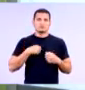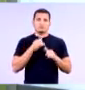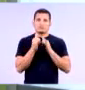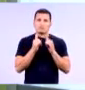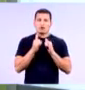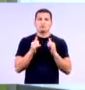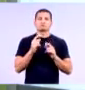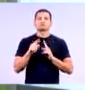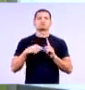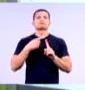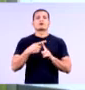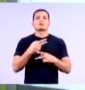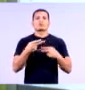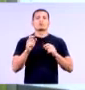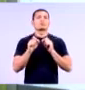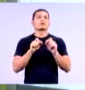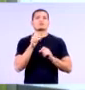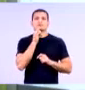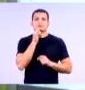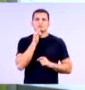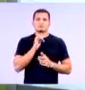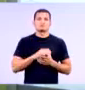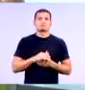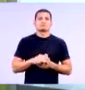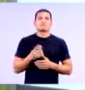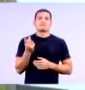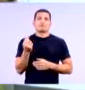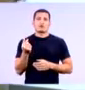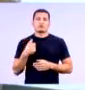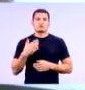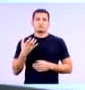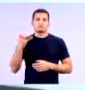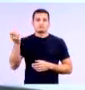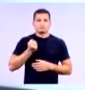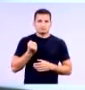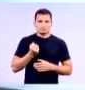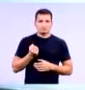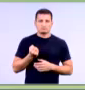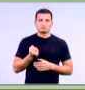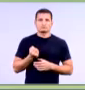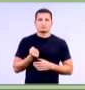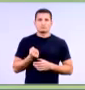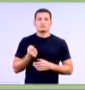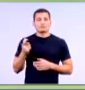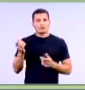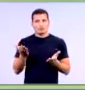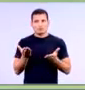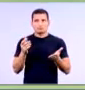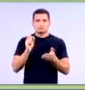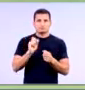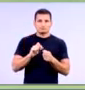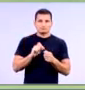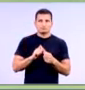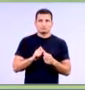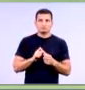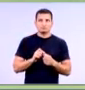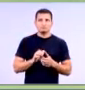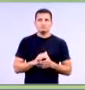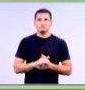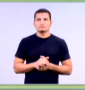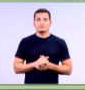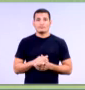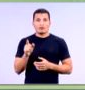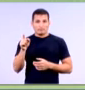adicional. O que, por exemplo? O valor que eu desejo sacar. E é aí que nós vamos fazer. Para